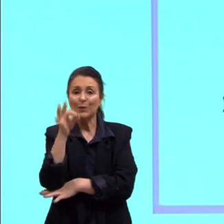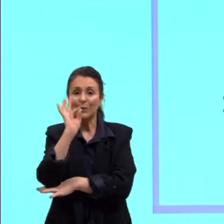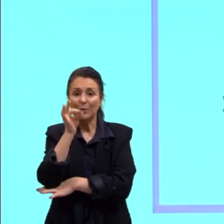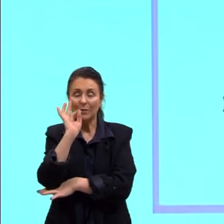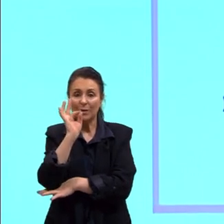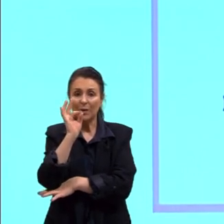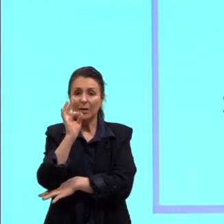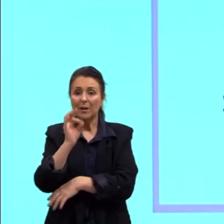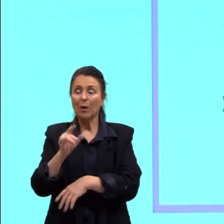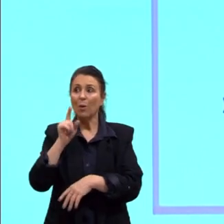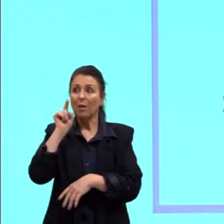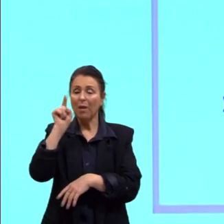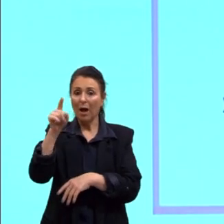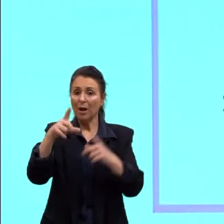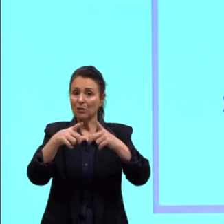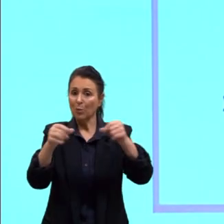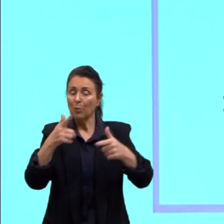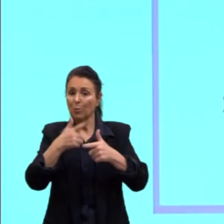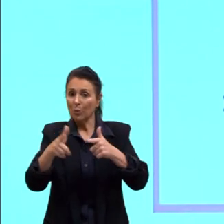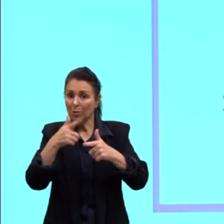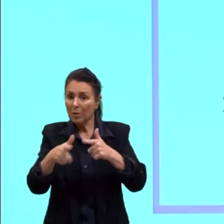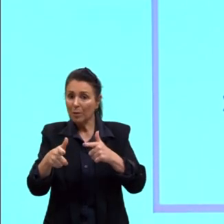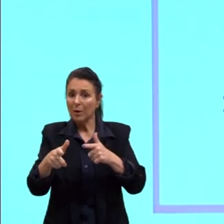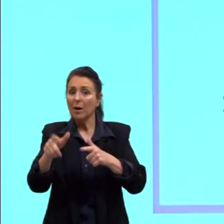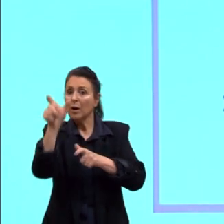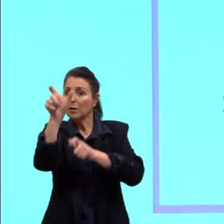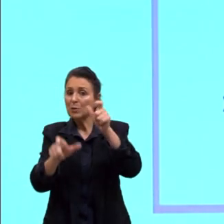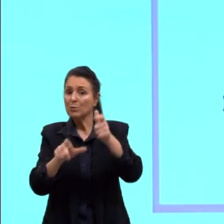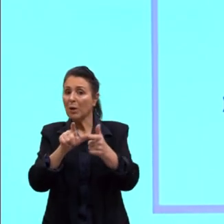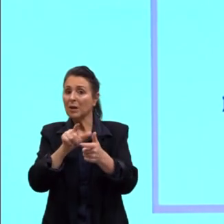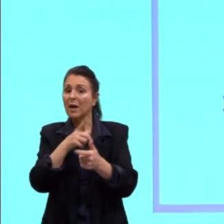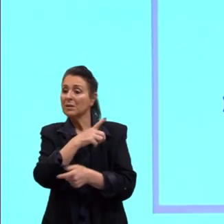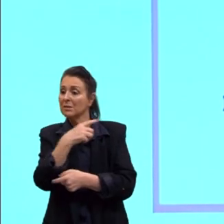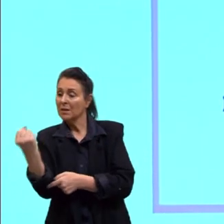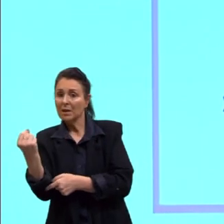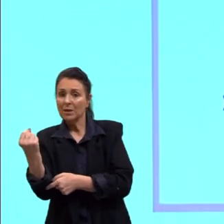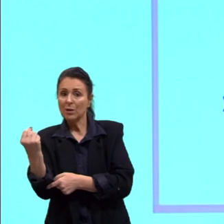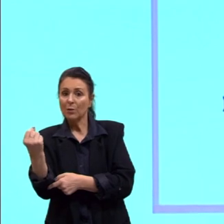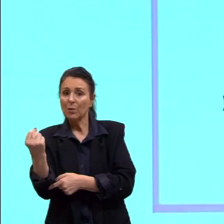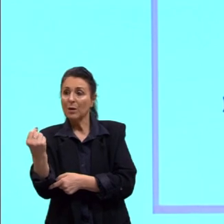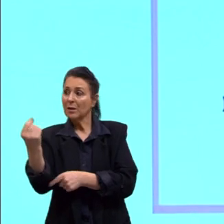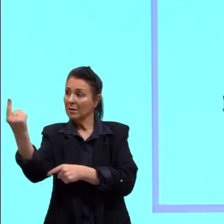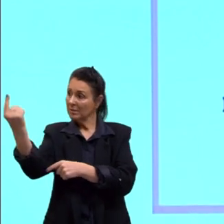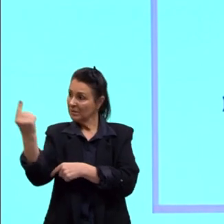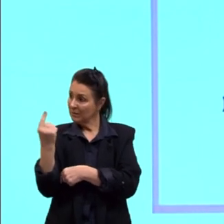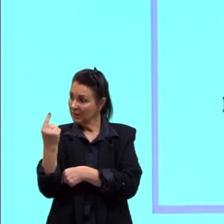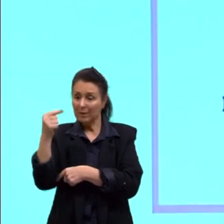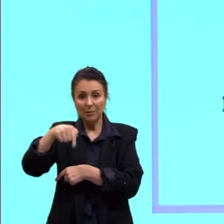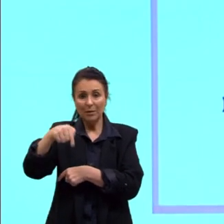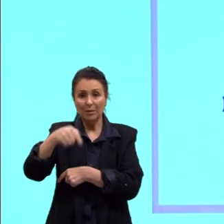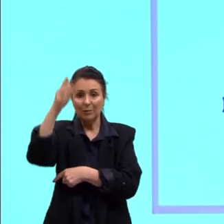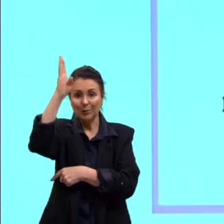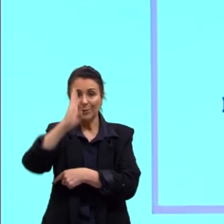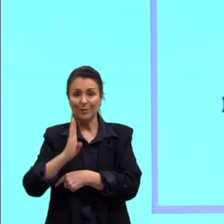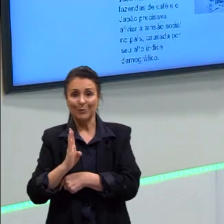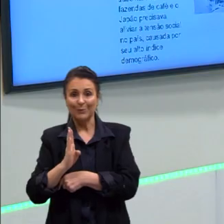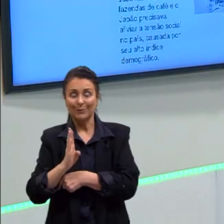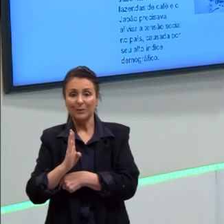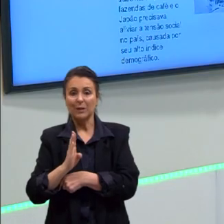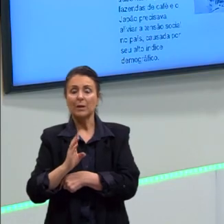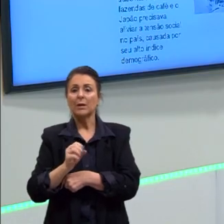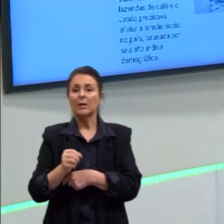que era o Japão foi exportados Então essas pessoas né viraram então Imigrantes aqui no Brasil certo e